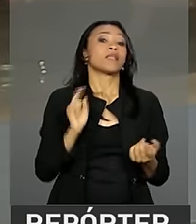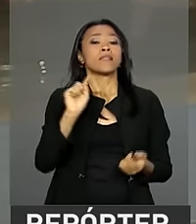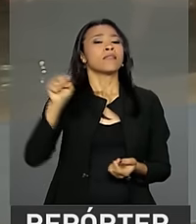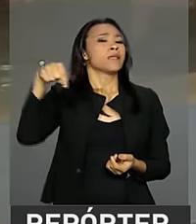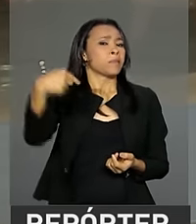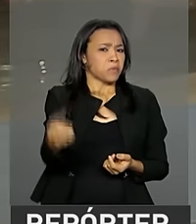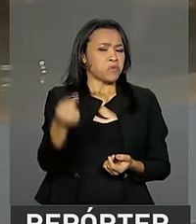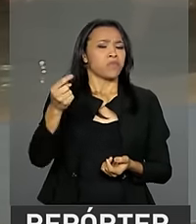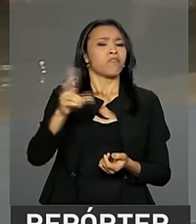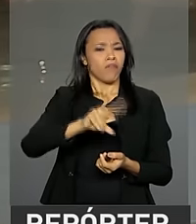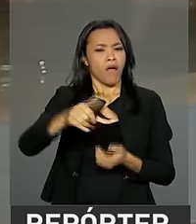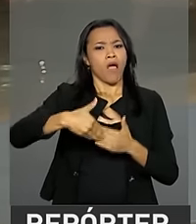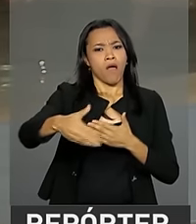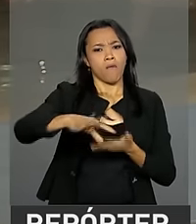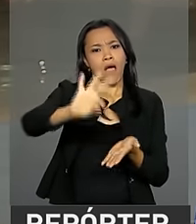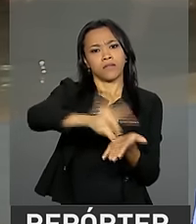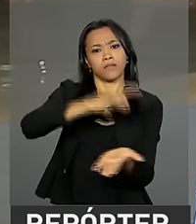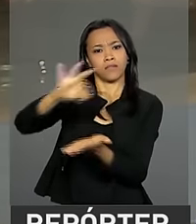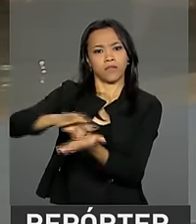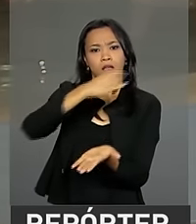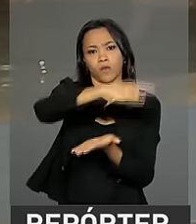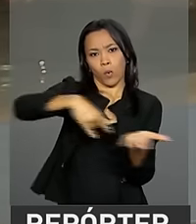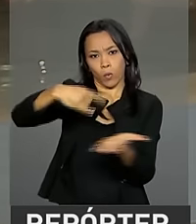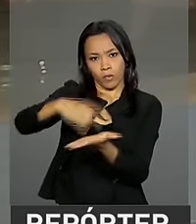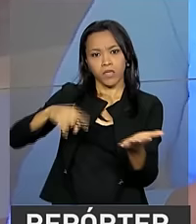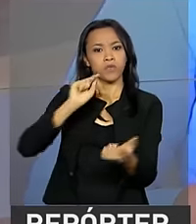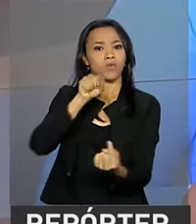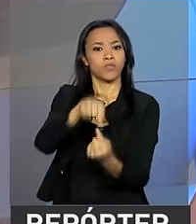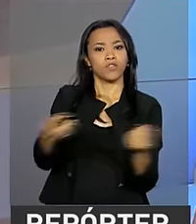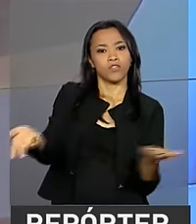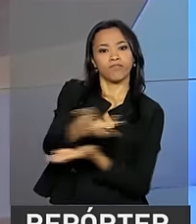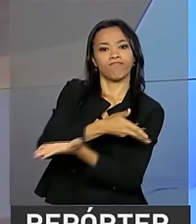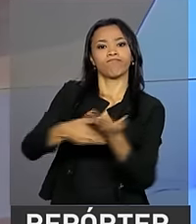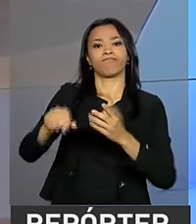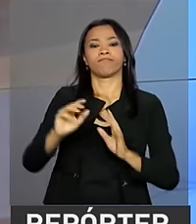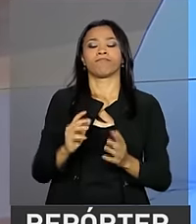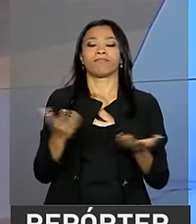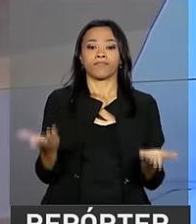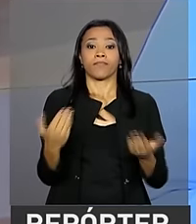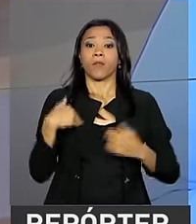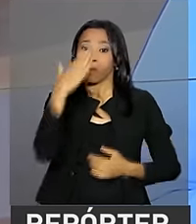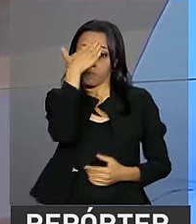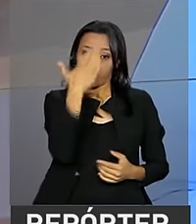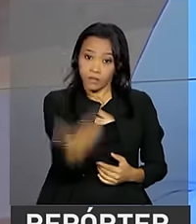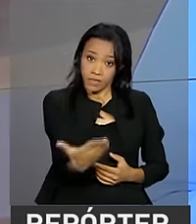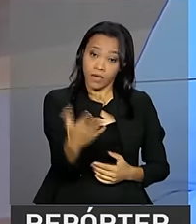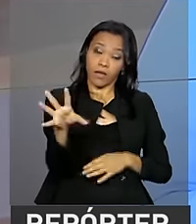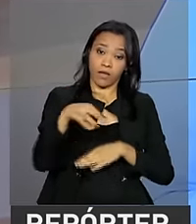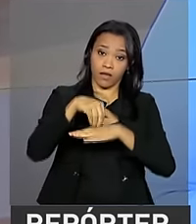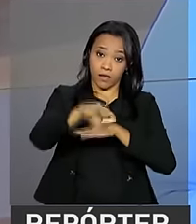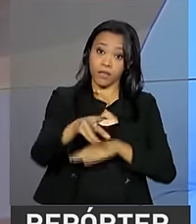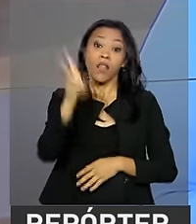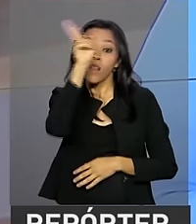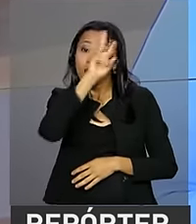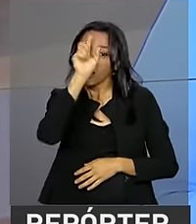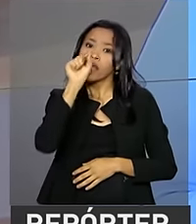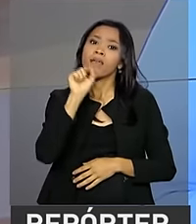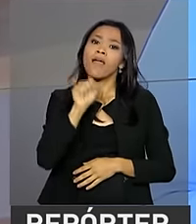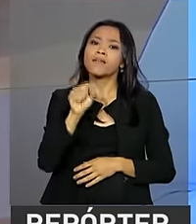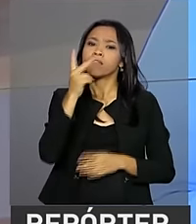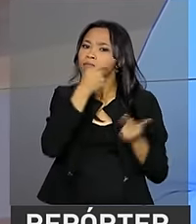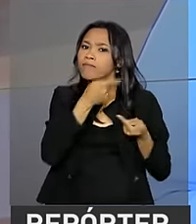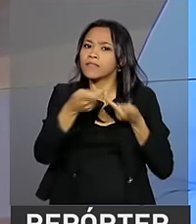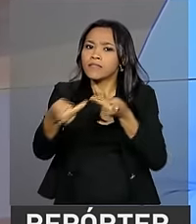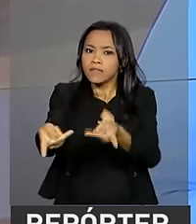devem assinar atos de cooperação. Volto com você, Leandro. Tá ok, Mara. Obrigado pelas suas informações. Lembrando que essa visita vai ser